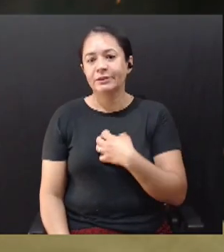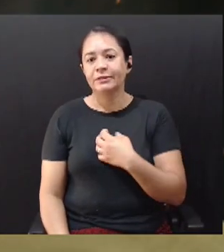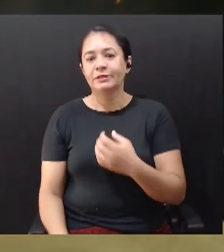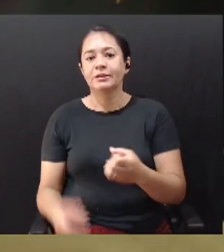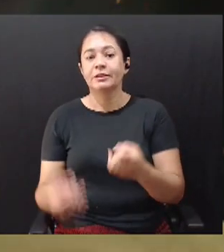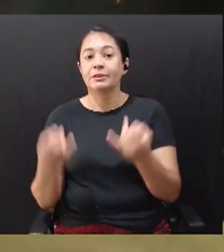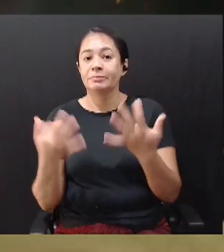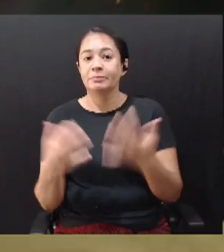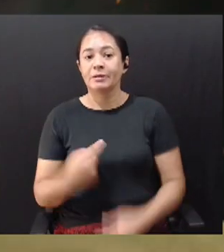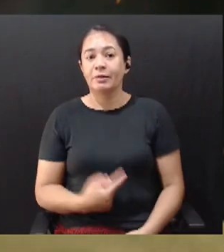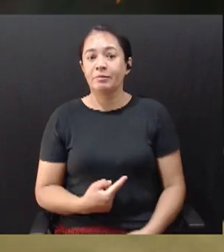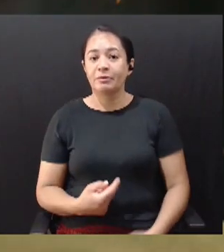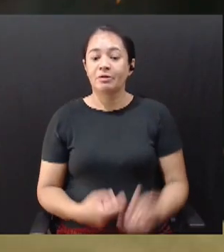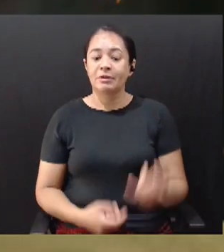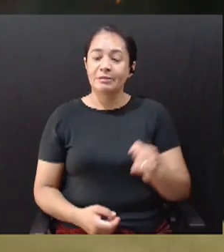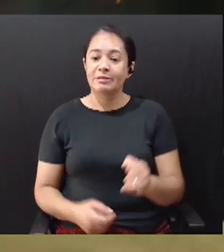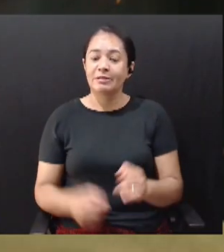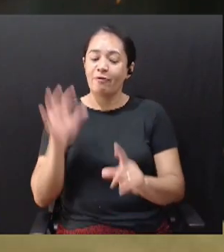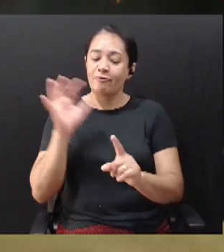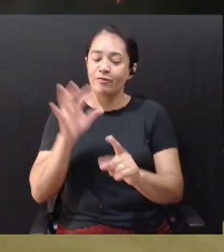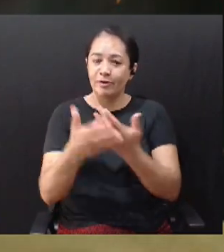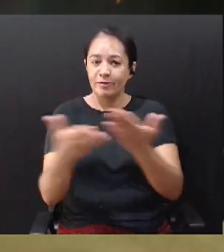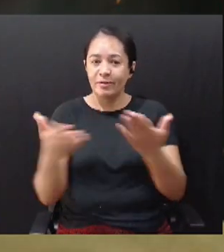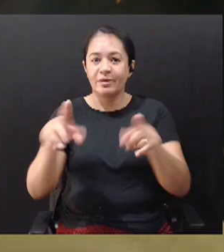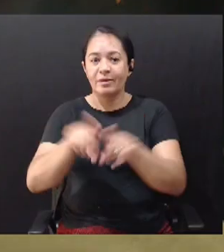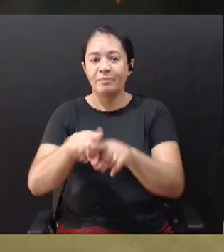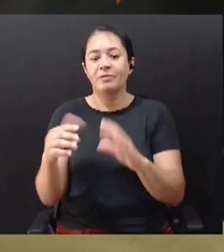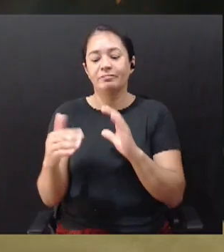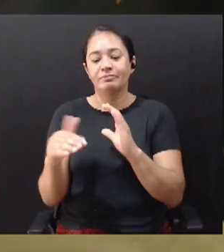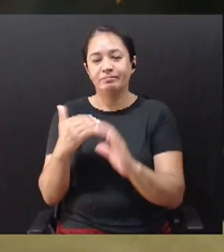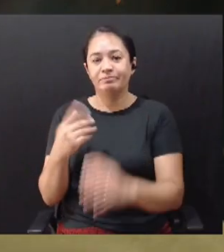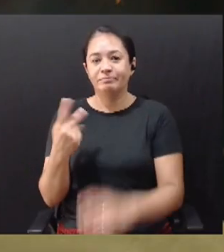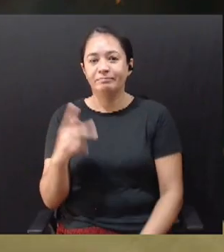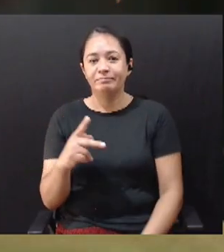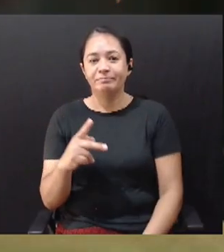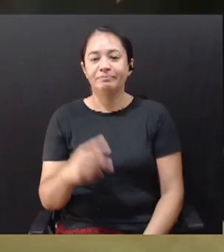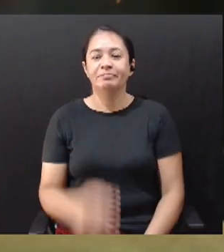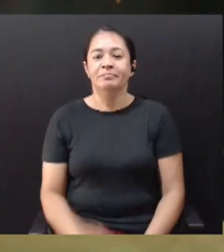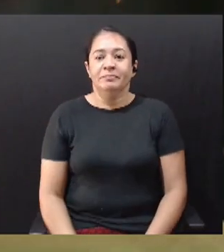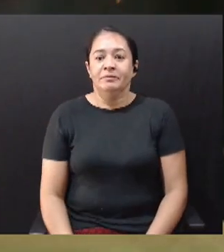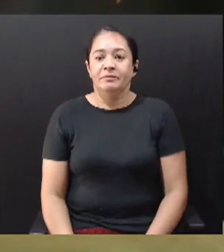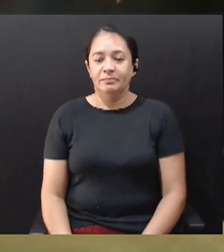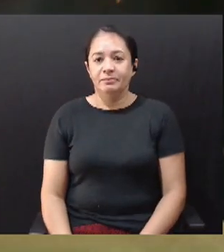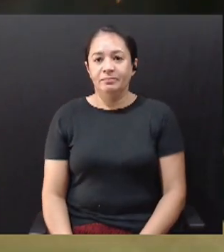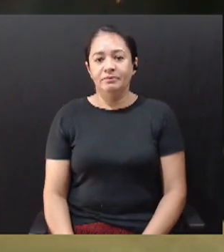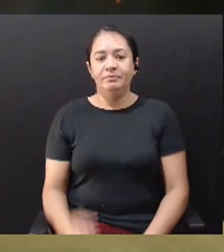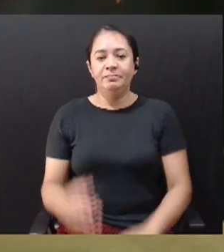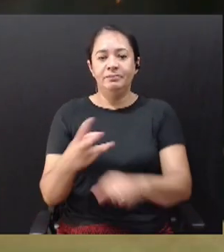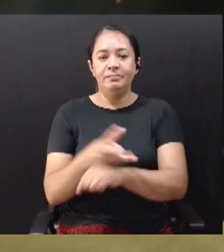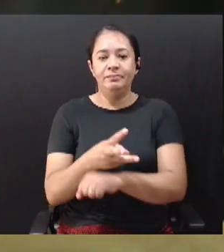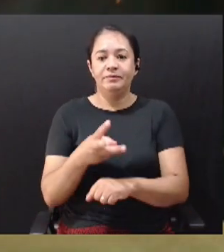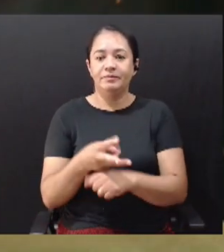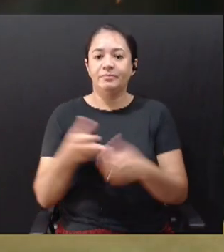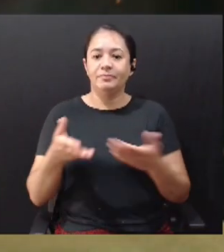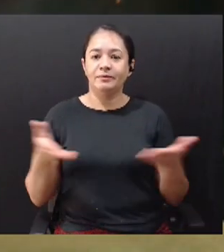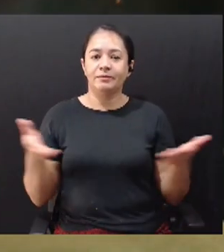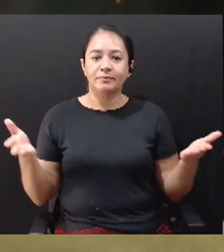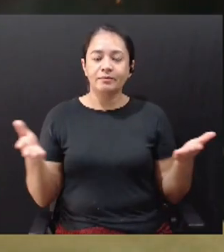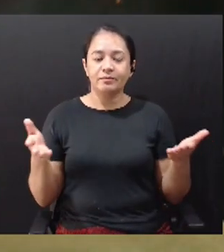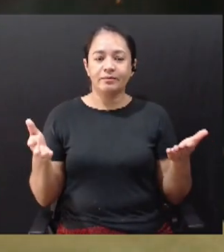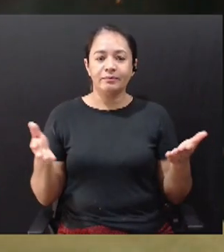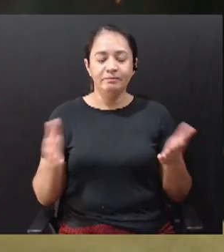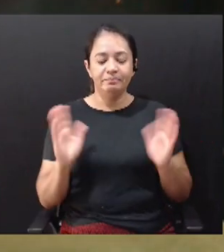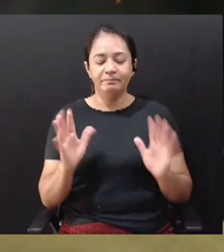também te influenciam, tá bom? Manda pra nós aí a sua mensagem, nosso WhatsApp tá na tela, a produção já está conectada com